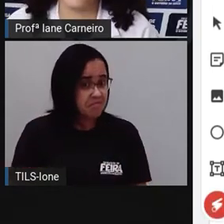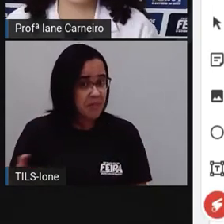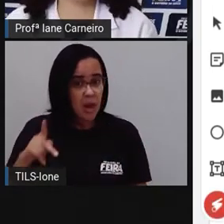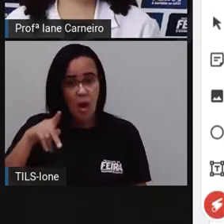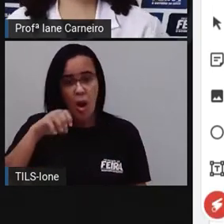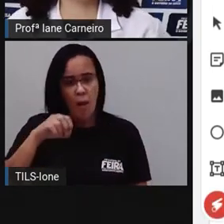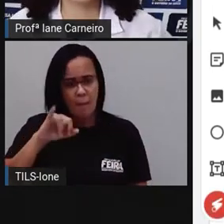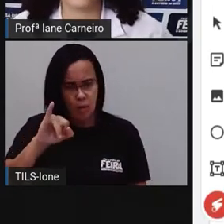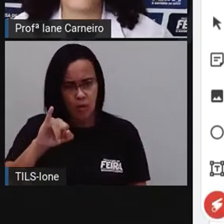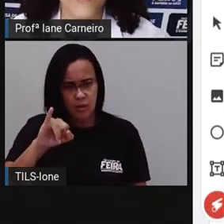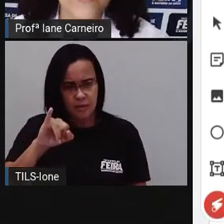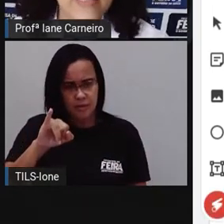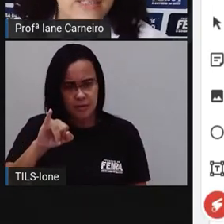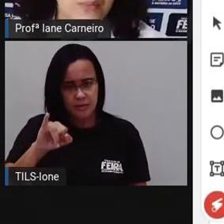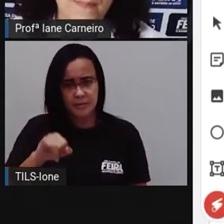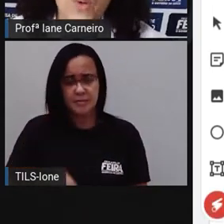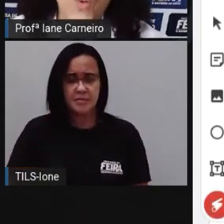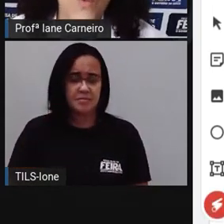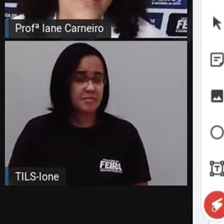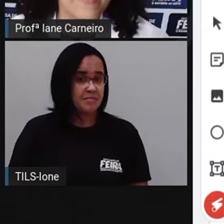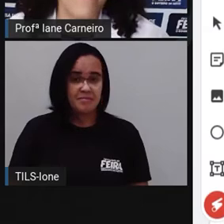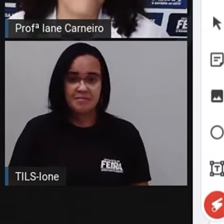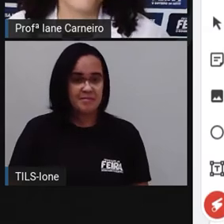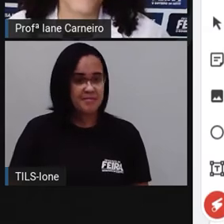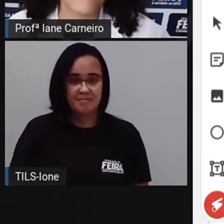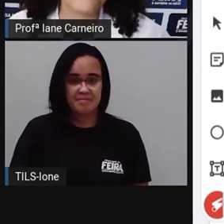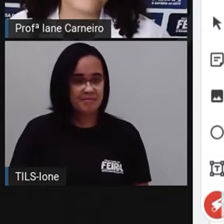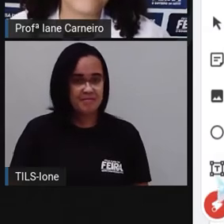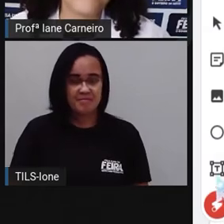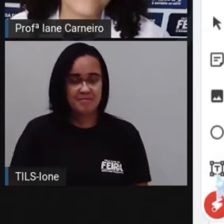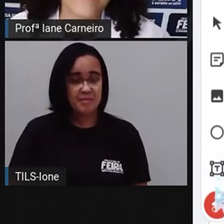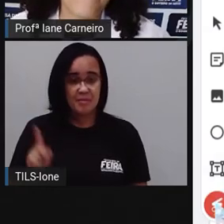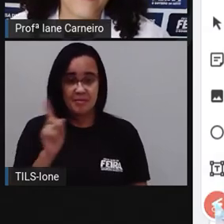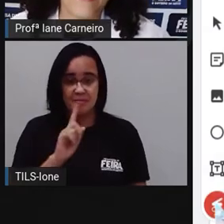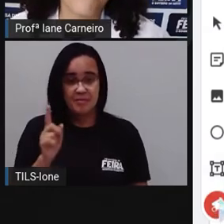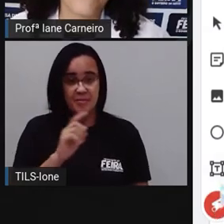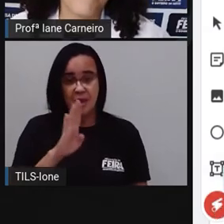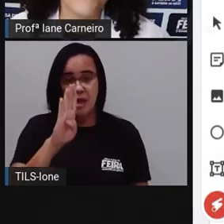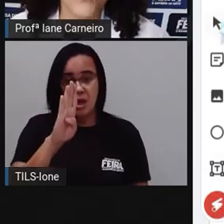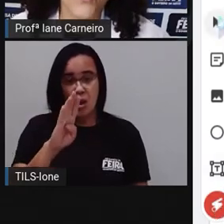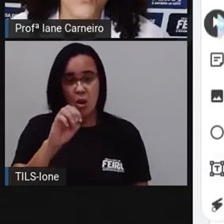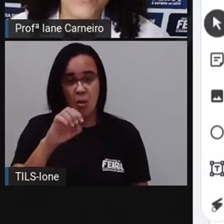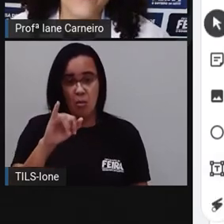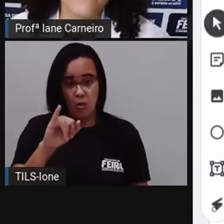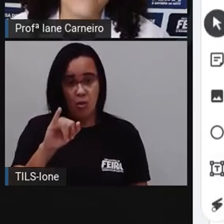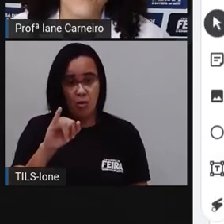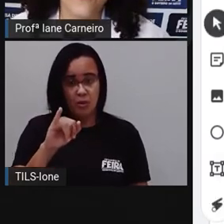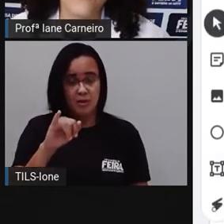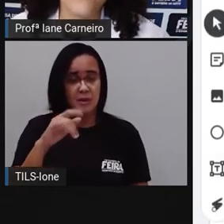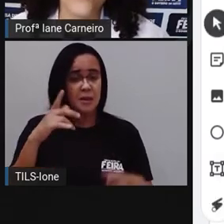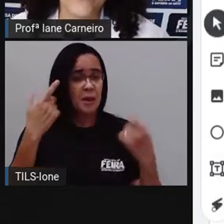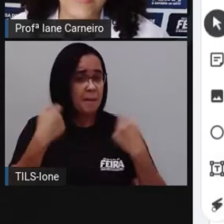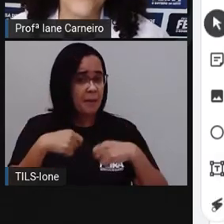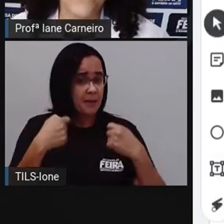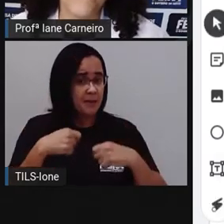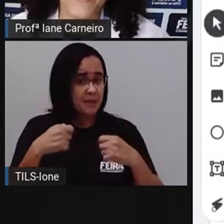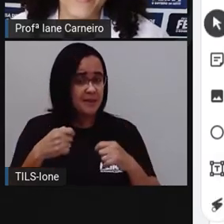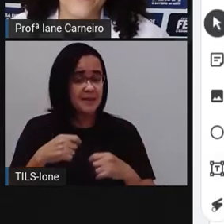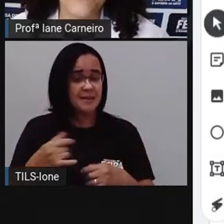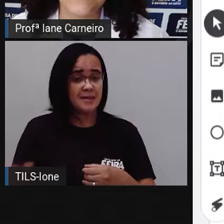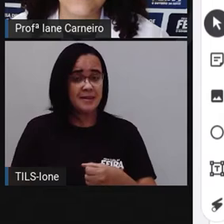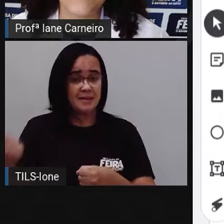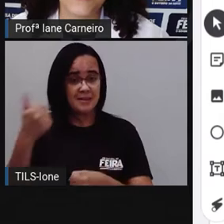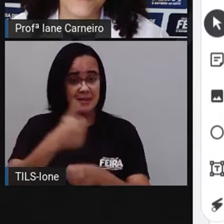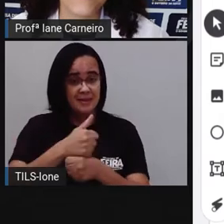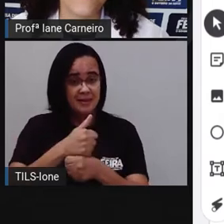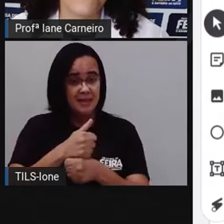Boi. Ih, não tá escrito boi. Para eu escrever a palavra boi, ó, no lugar do P, eu